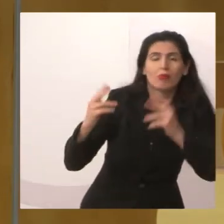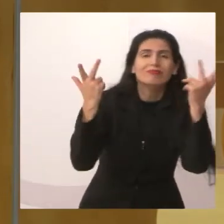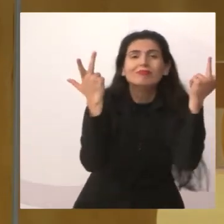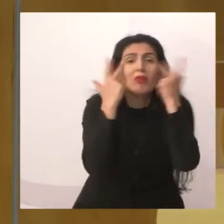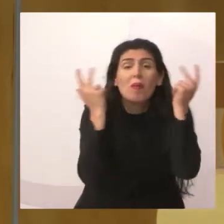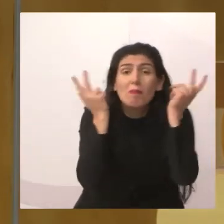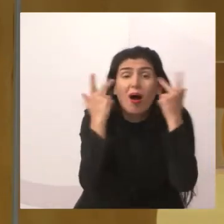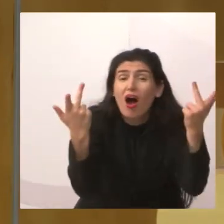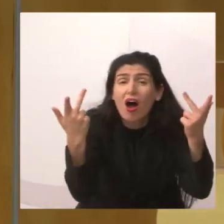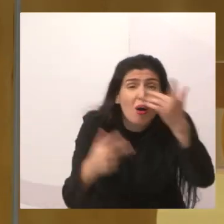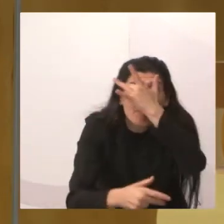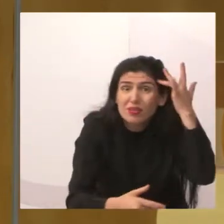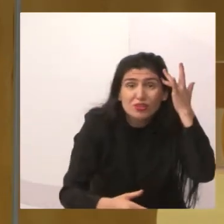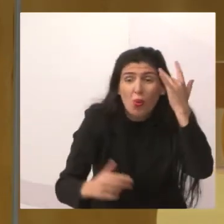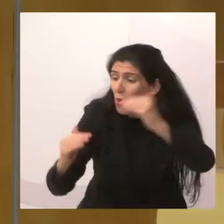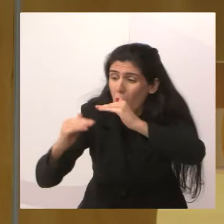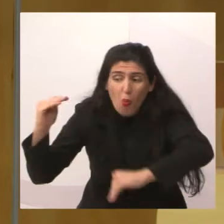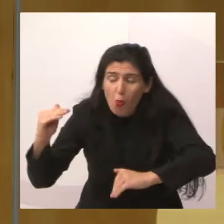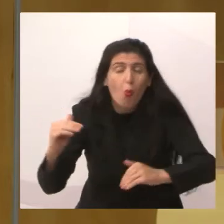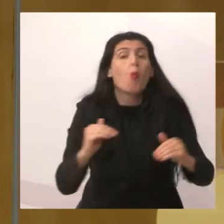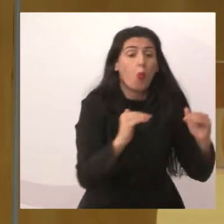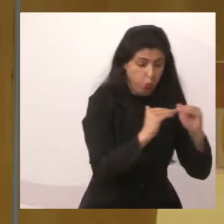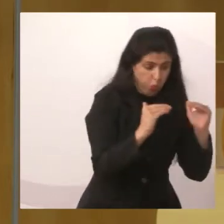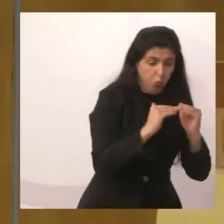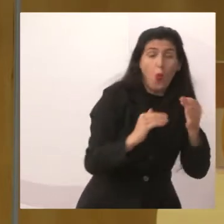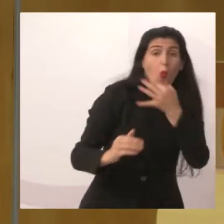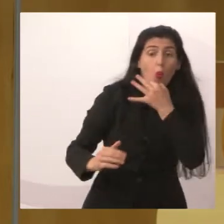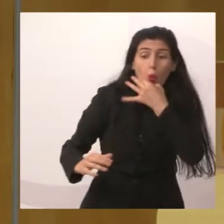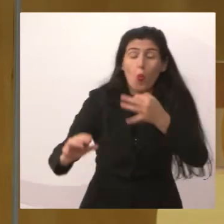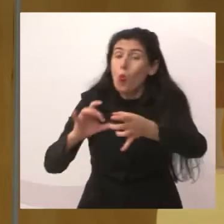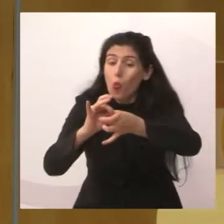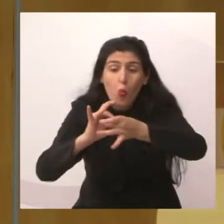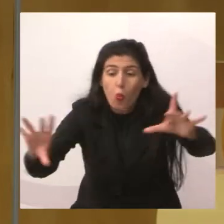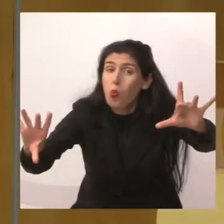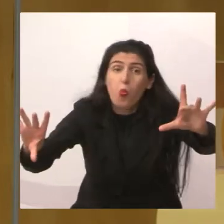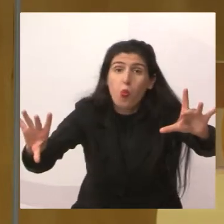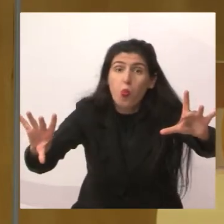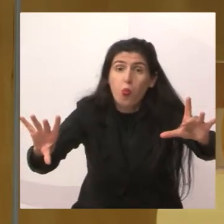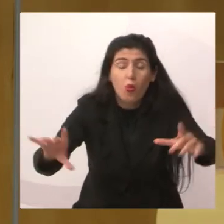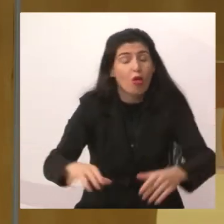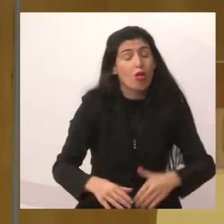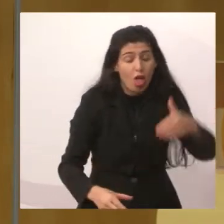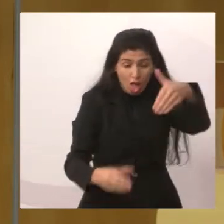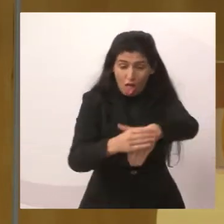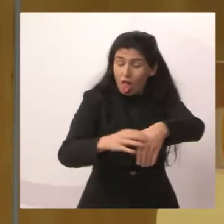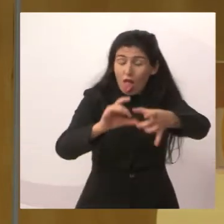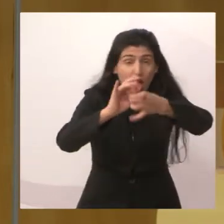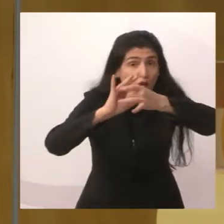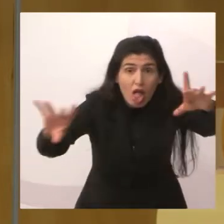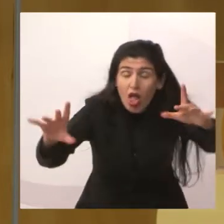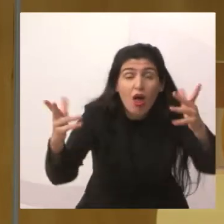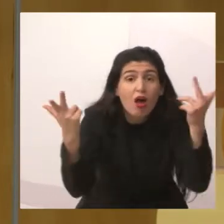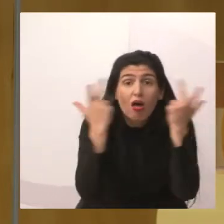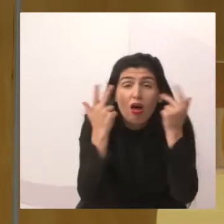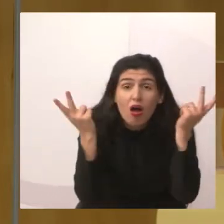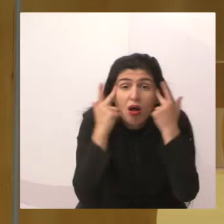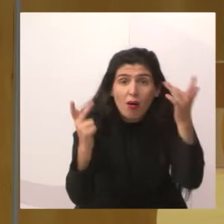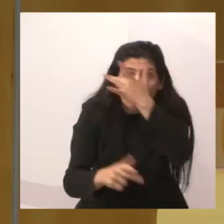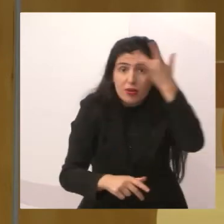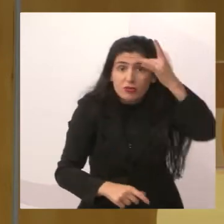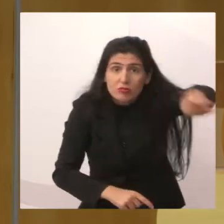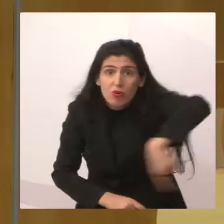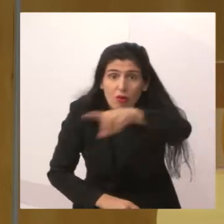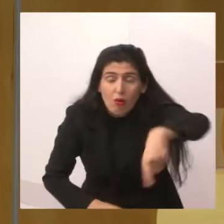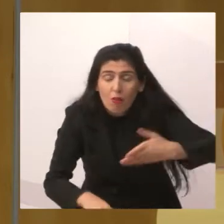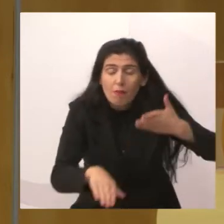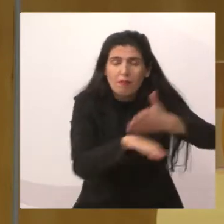será a população. Então vamos deixar a eleição ser democrática, livre, para que as pessoas possam participar sem